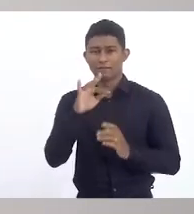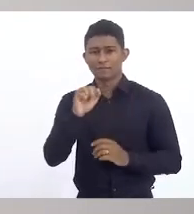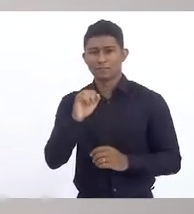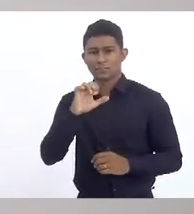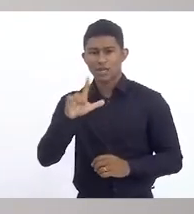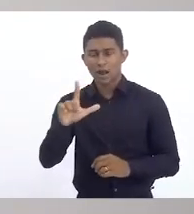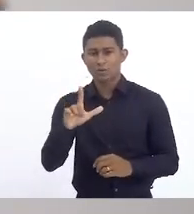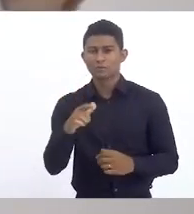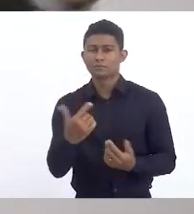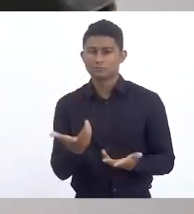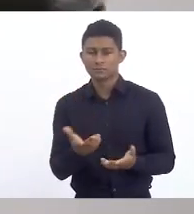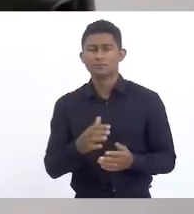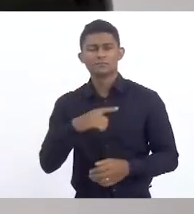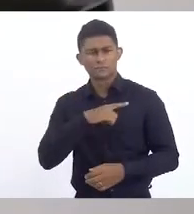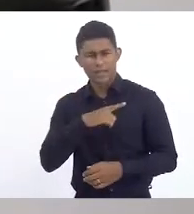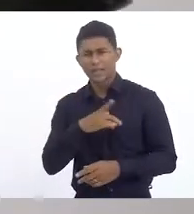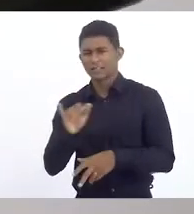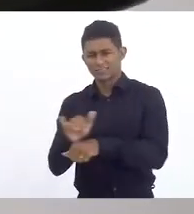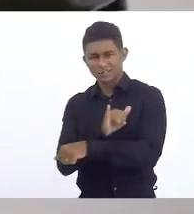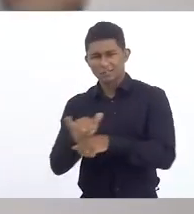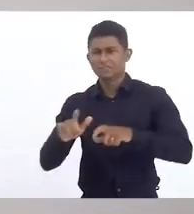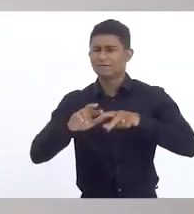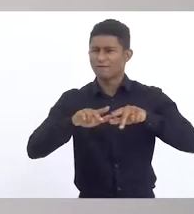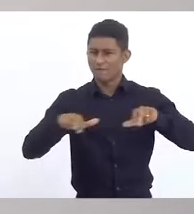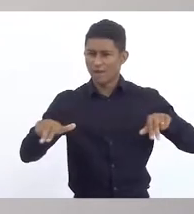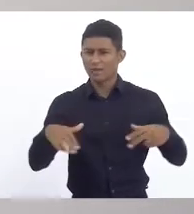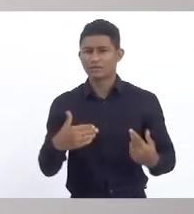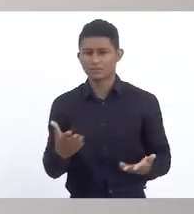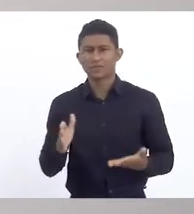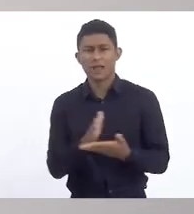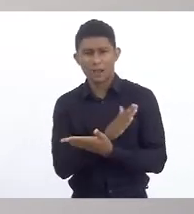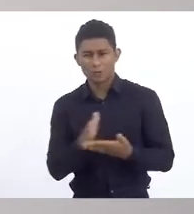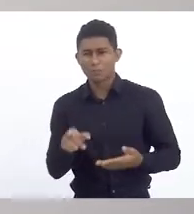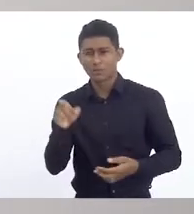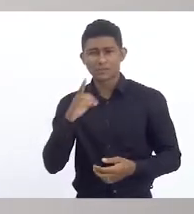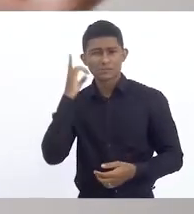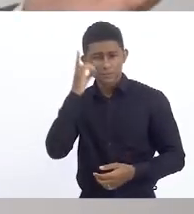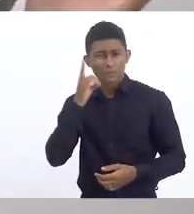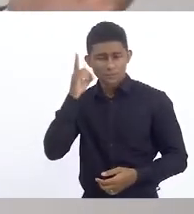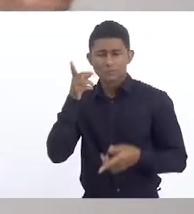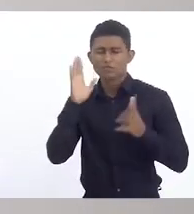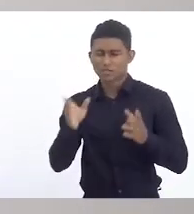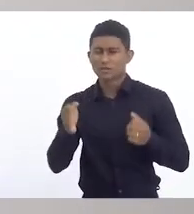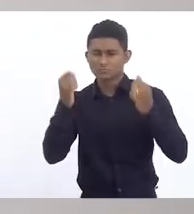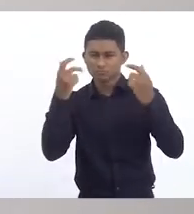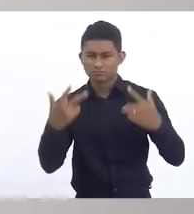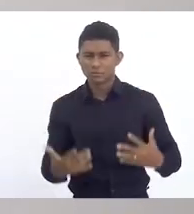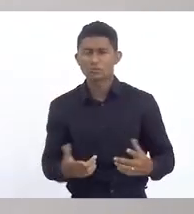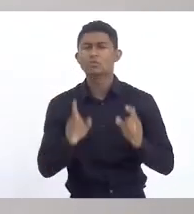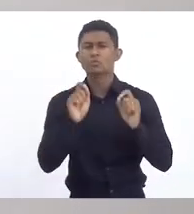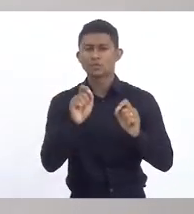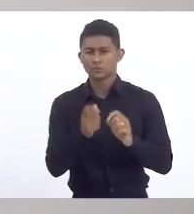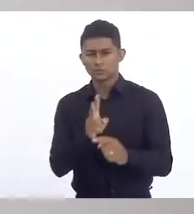e tem uma série de medidas, algumas delas o deputado ressaltou, que a fiscalização dos royalties,